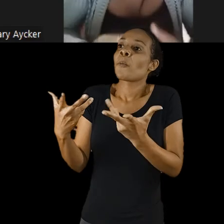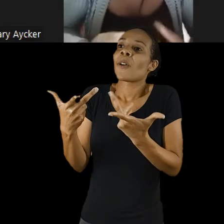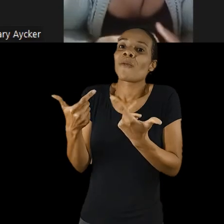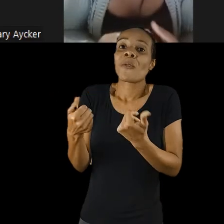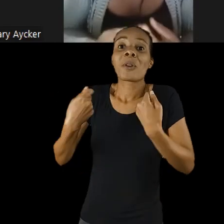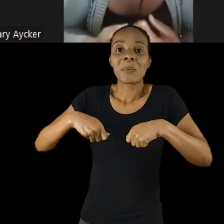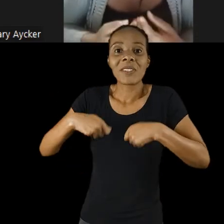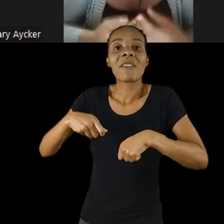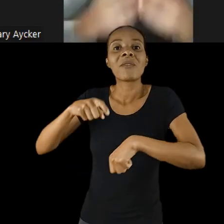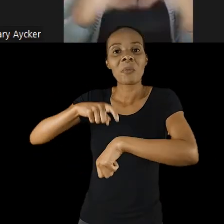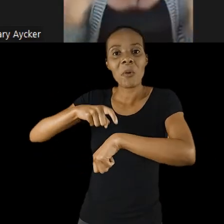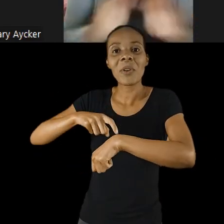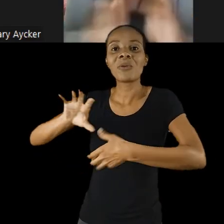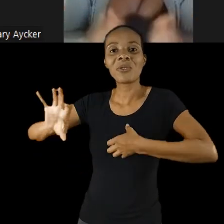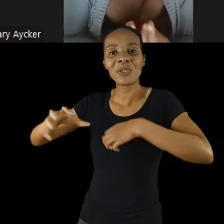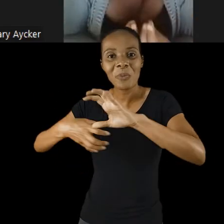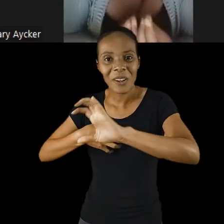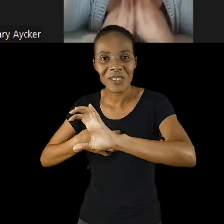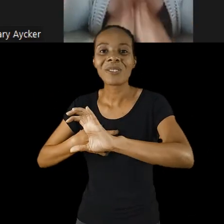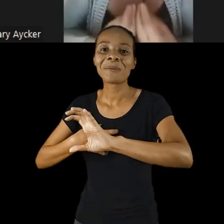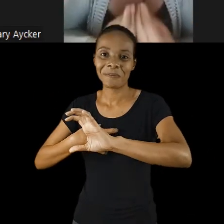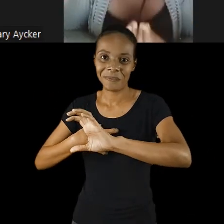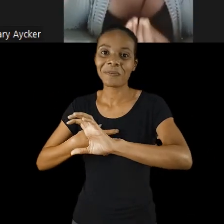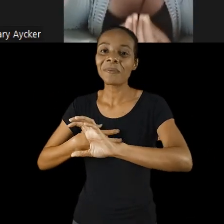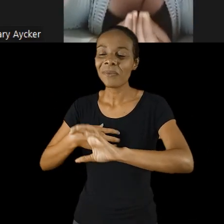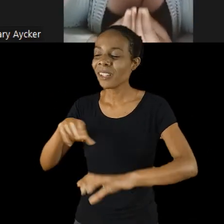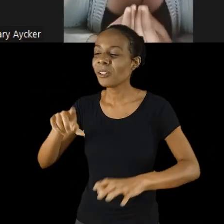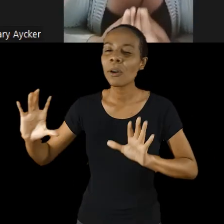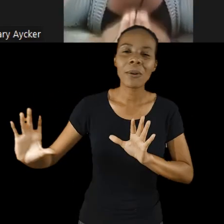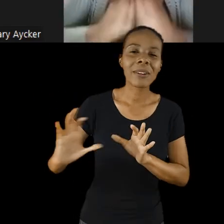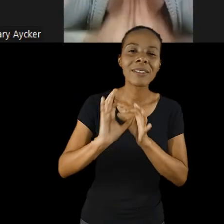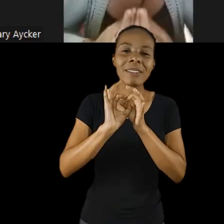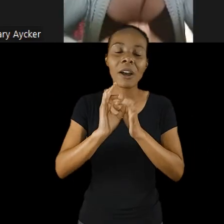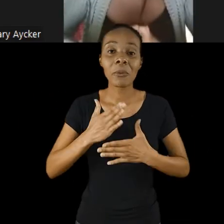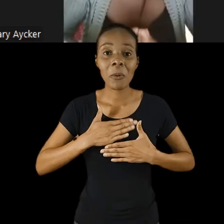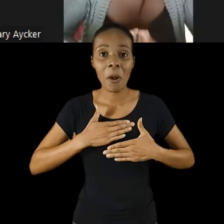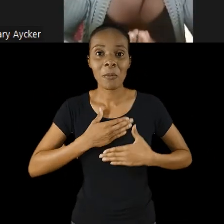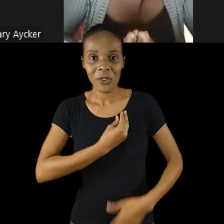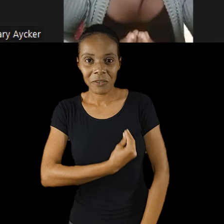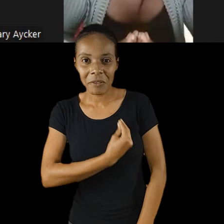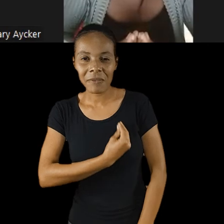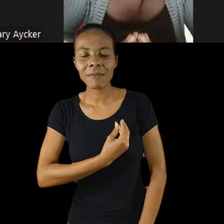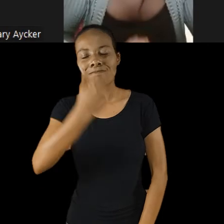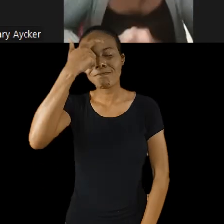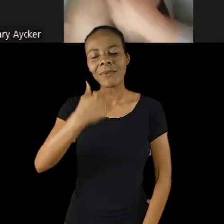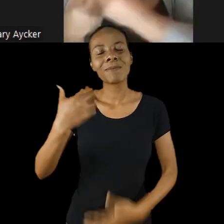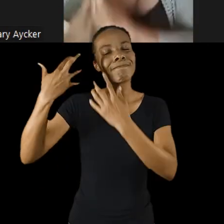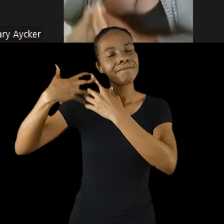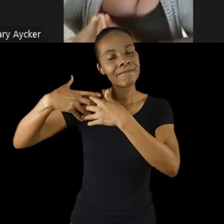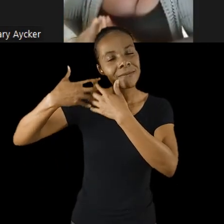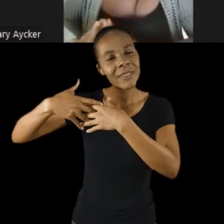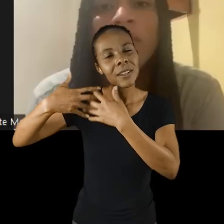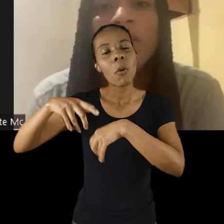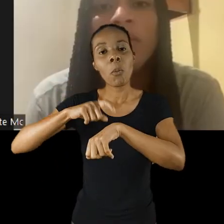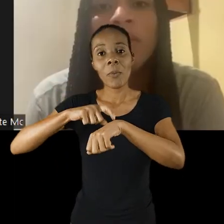de empatia. E aí isso linkou muito com a minha vivência e me trouxe essa reflexão de quando eu saí do